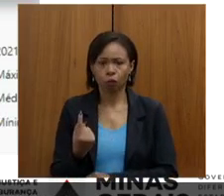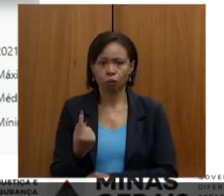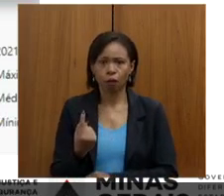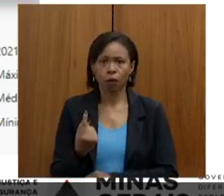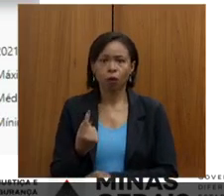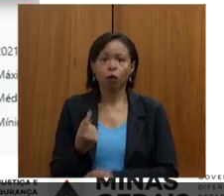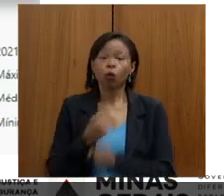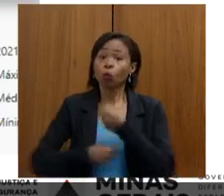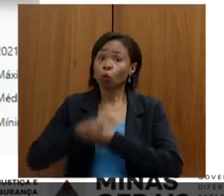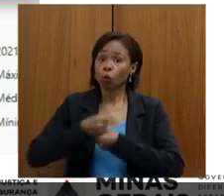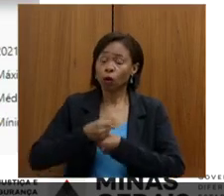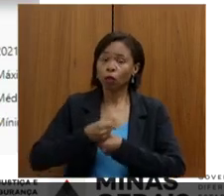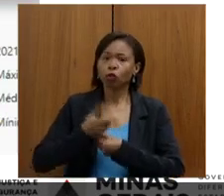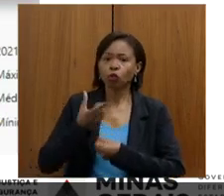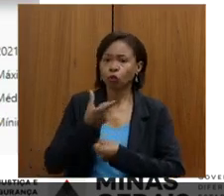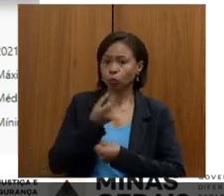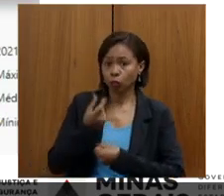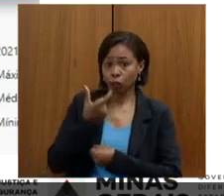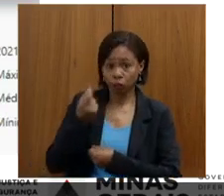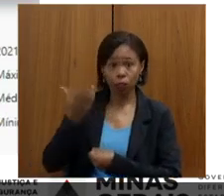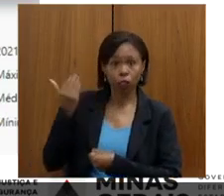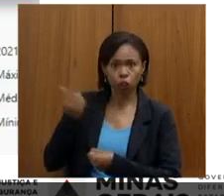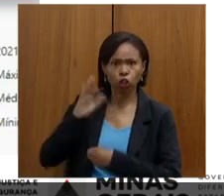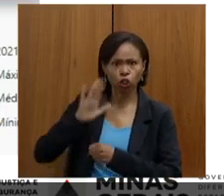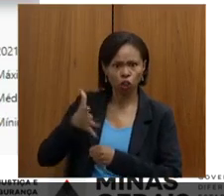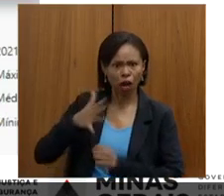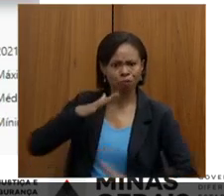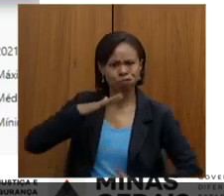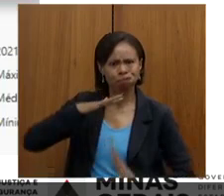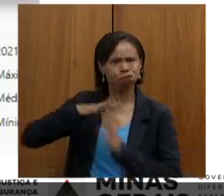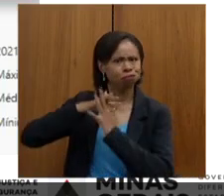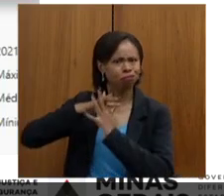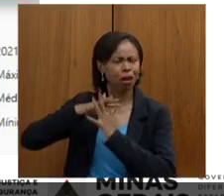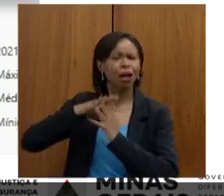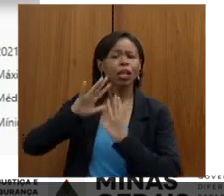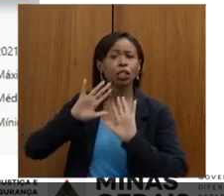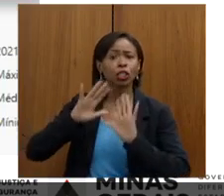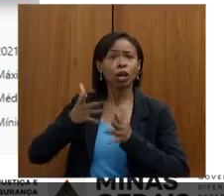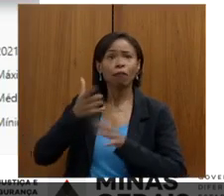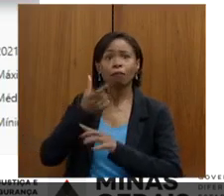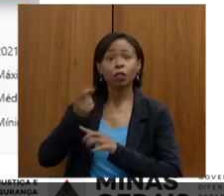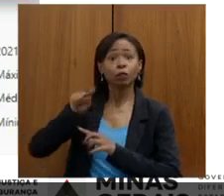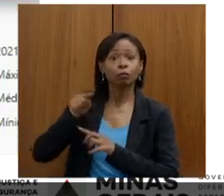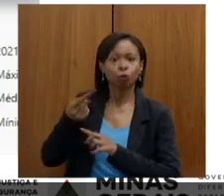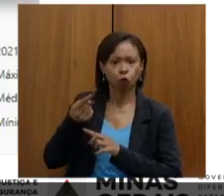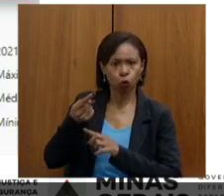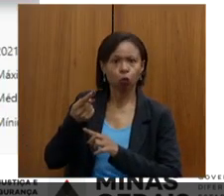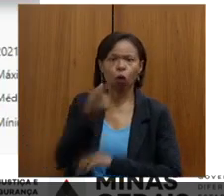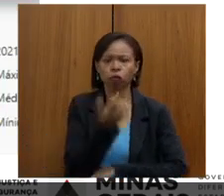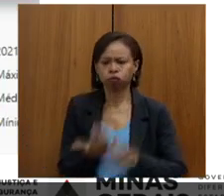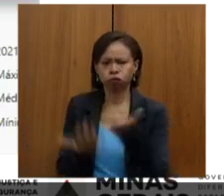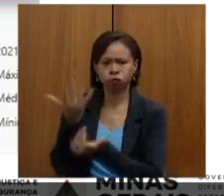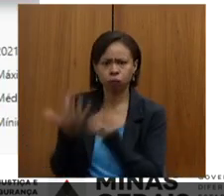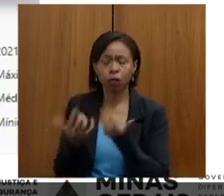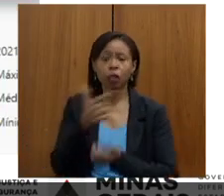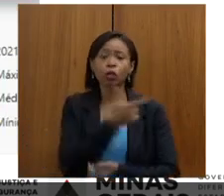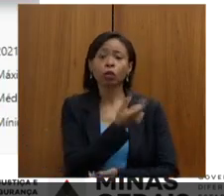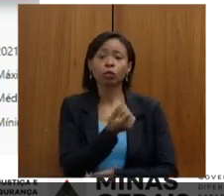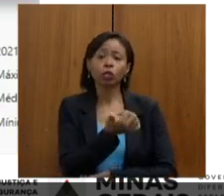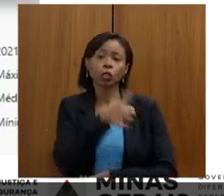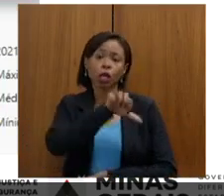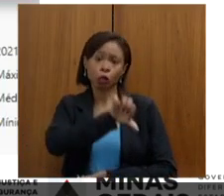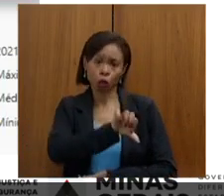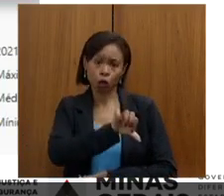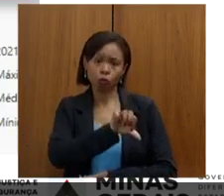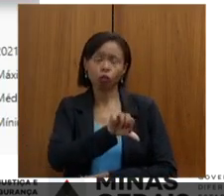ano de 2020 que já era recorde nós atingimos 20 mil ocorrências e no ano de 2019 Foram